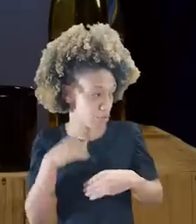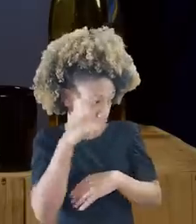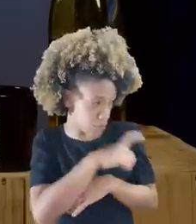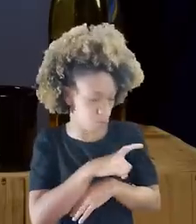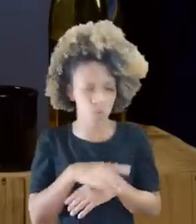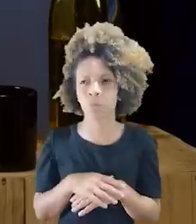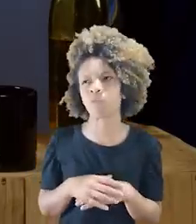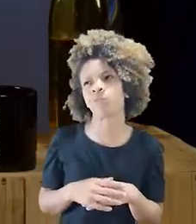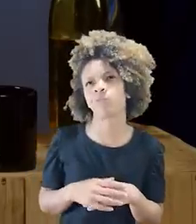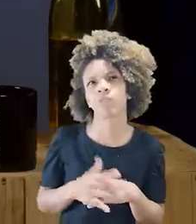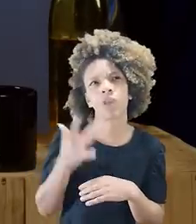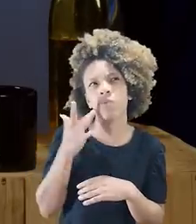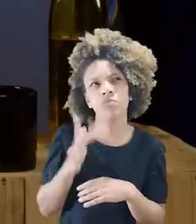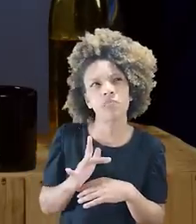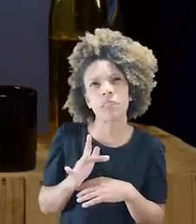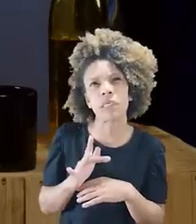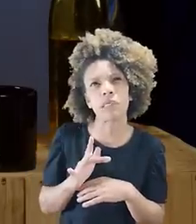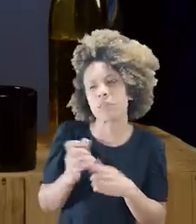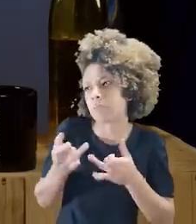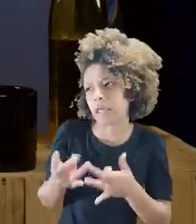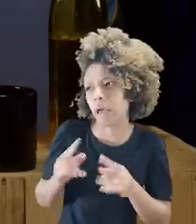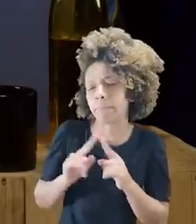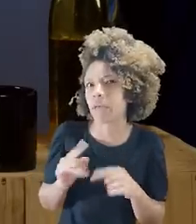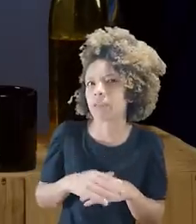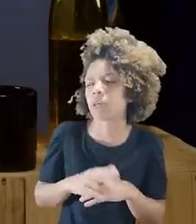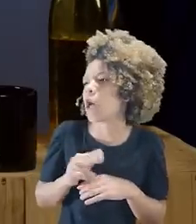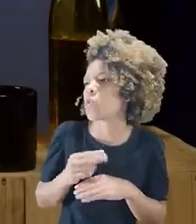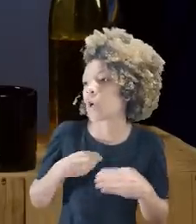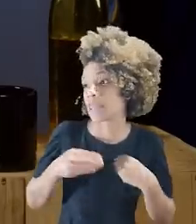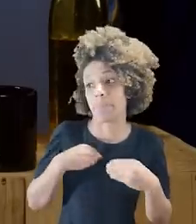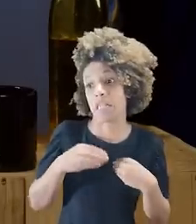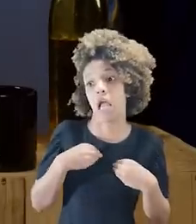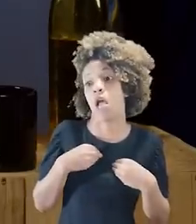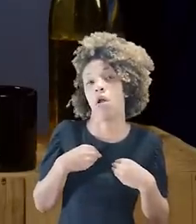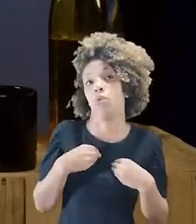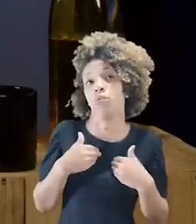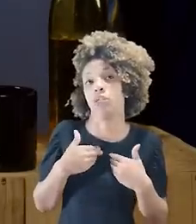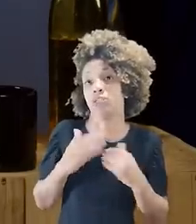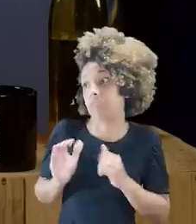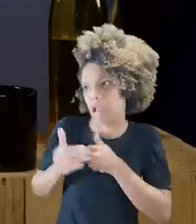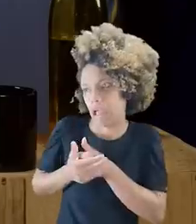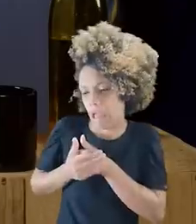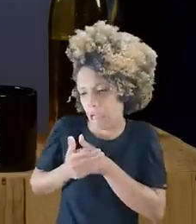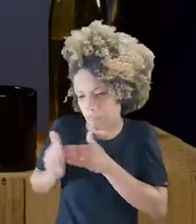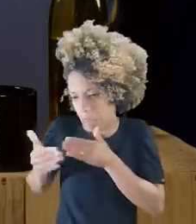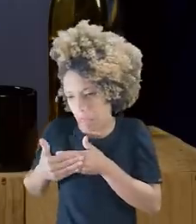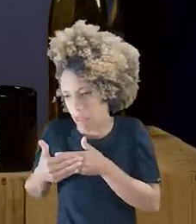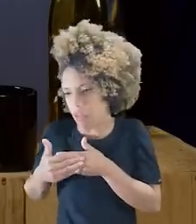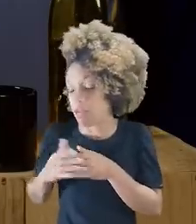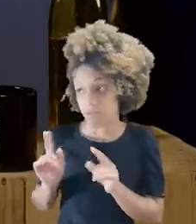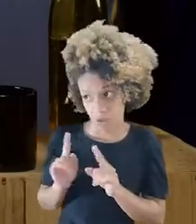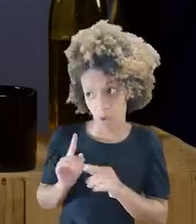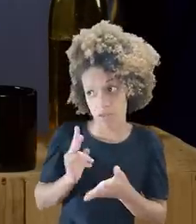Vivo e ele precisa sonhar eh o o tempo que eu fiquei com depressão a a